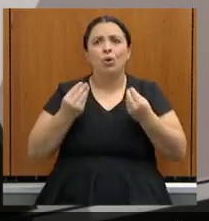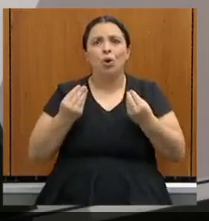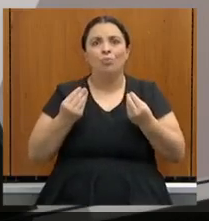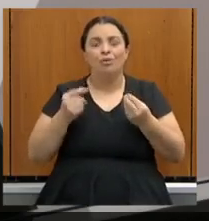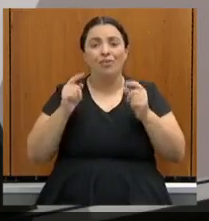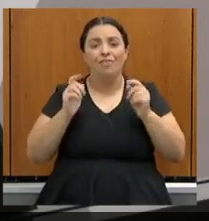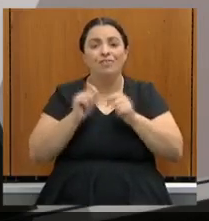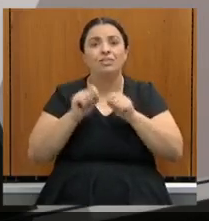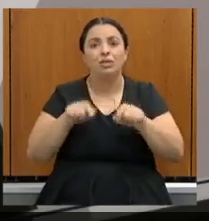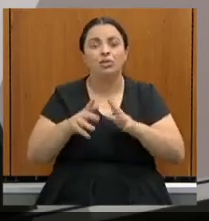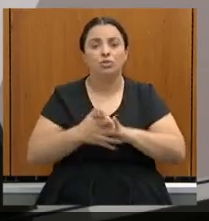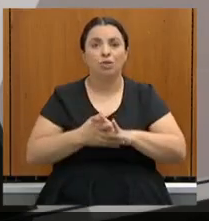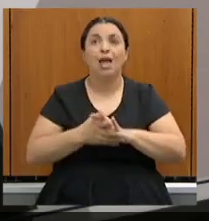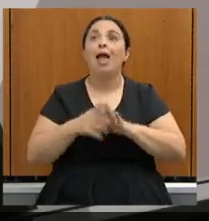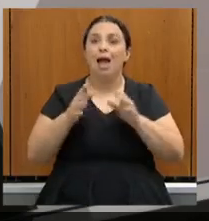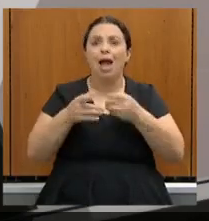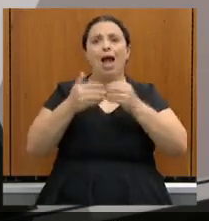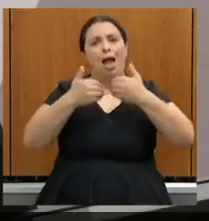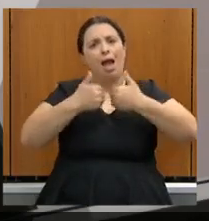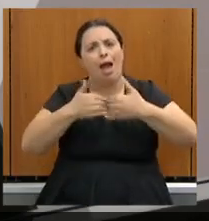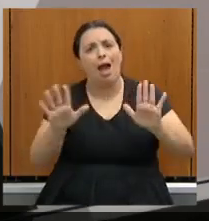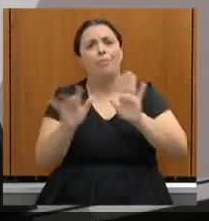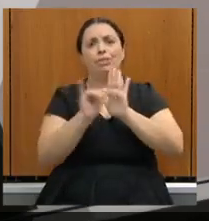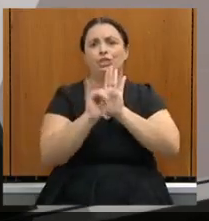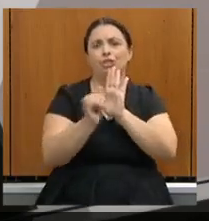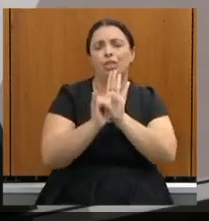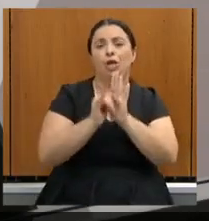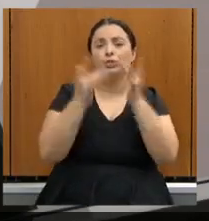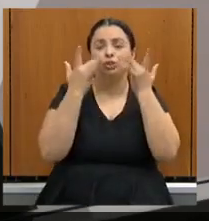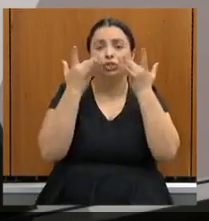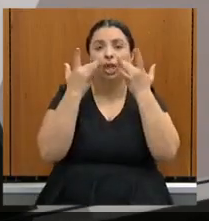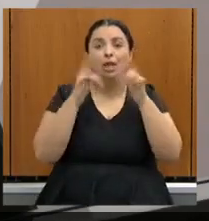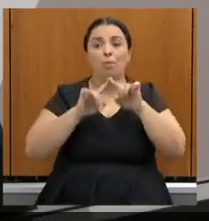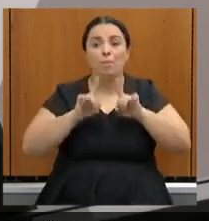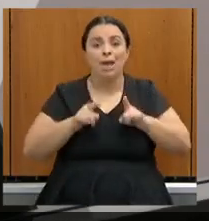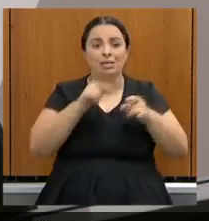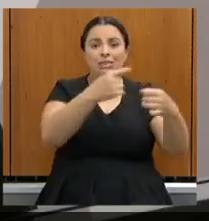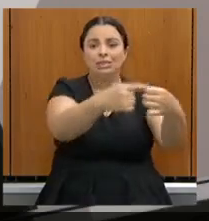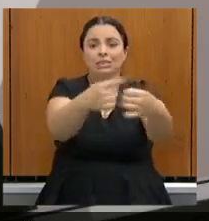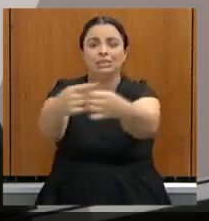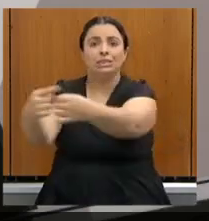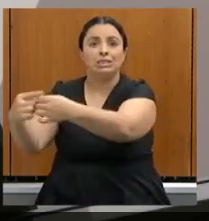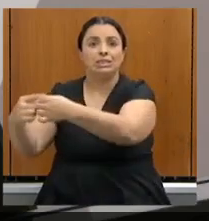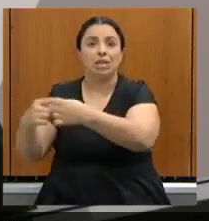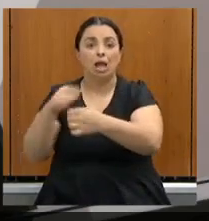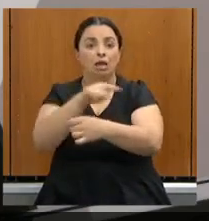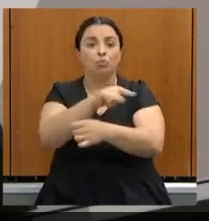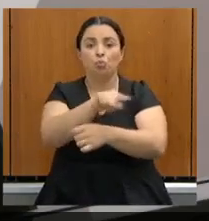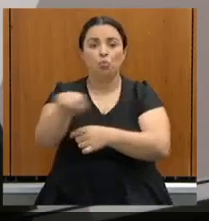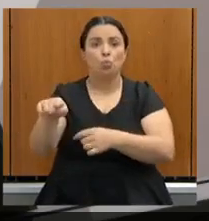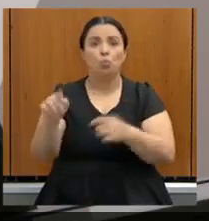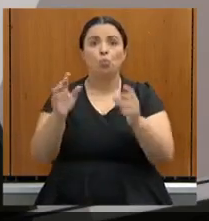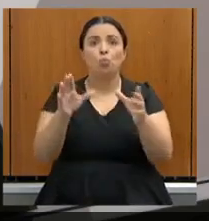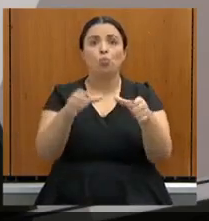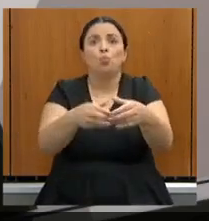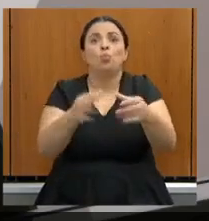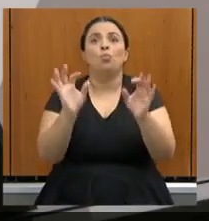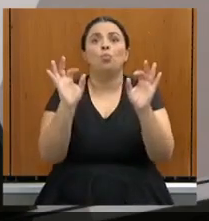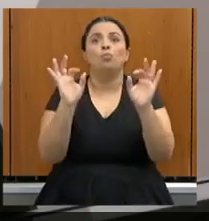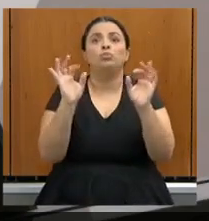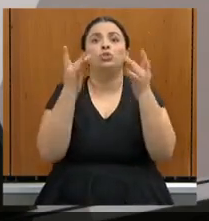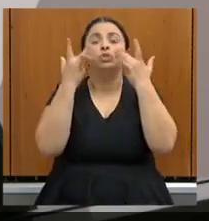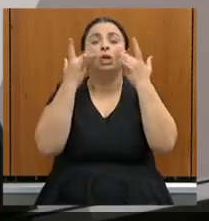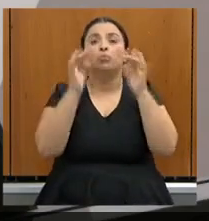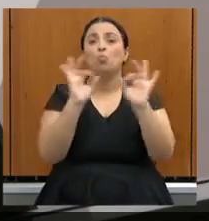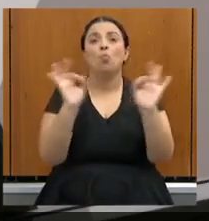dos 600, dos 853 municípios, simplesmente mais de 700 não tem grupos de teatro, não tem